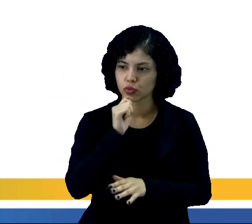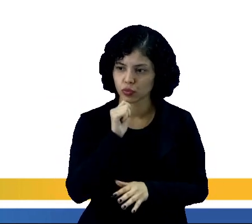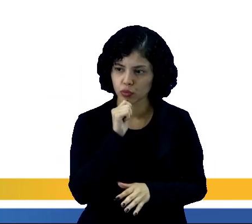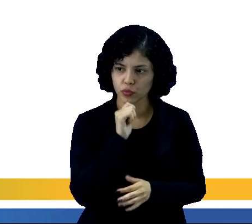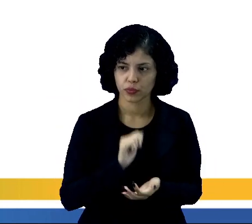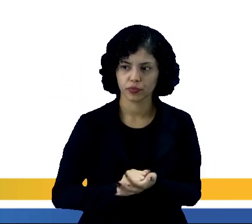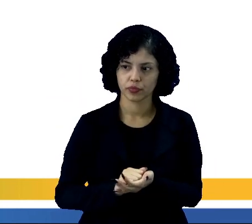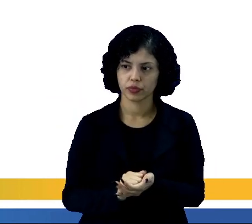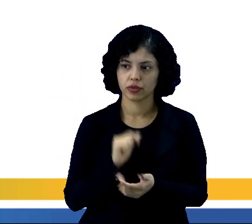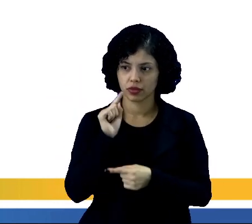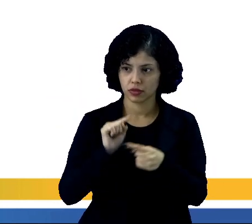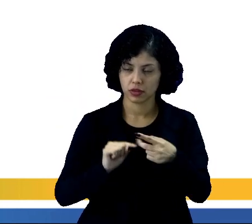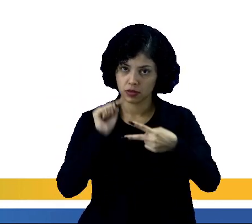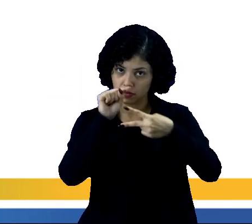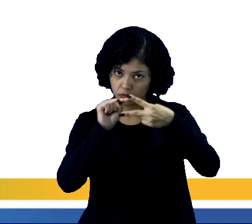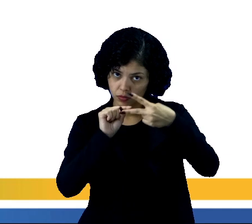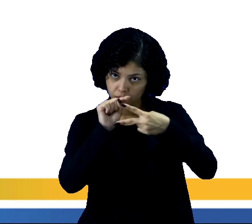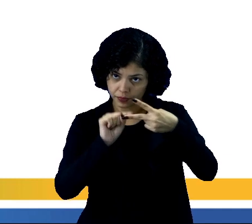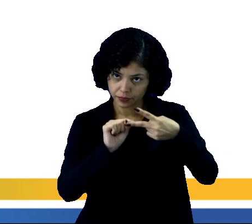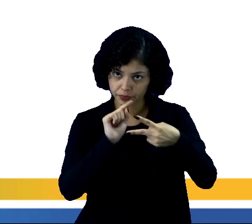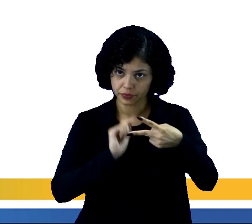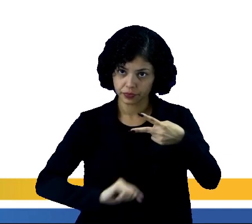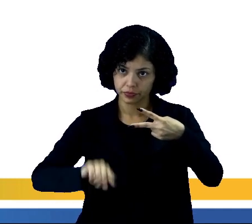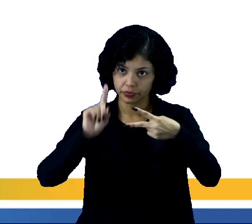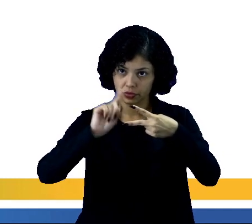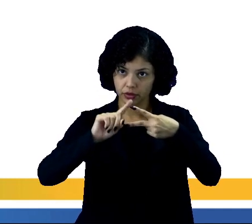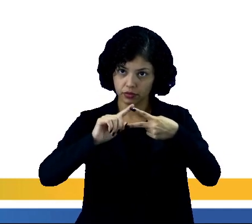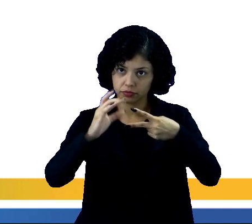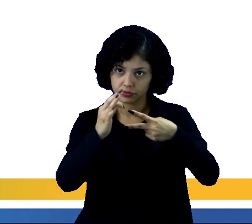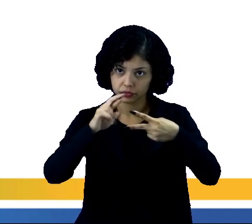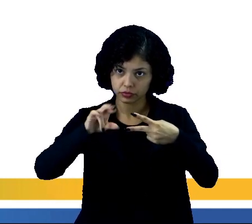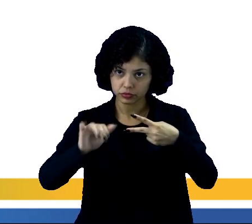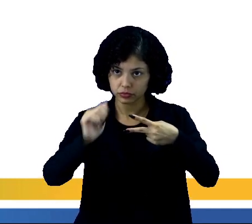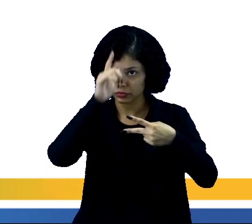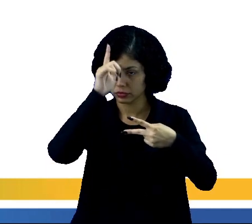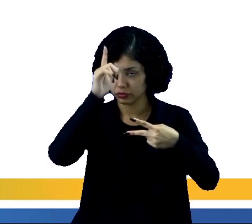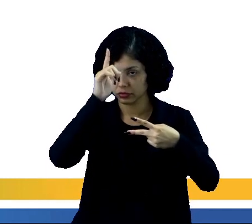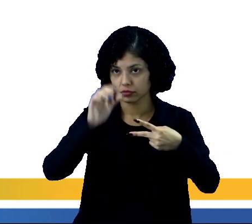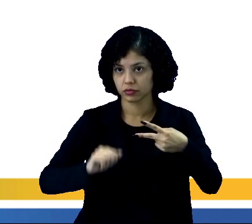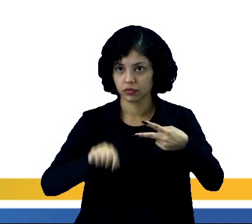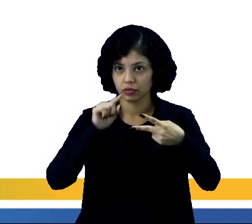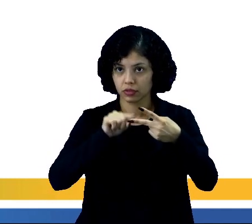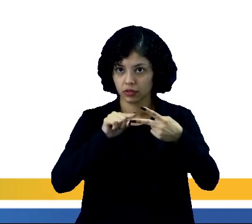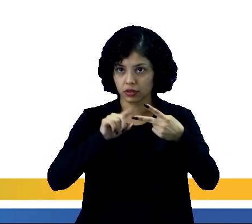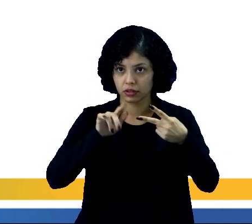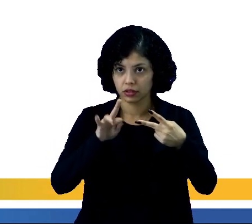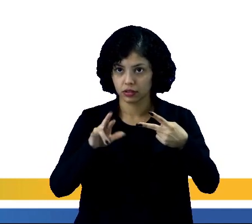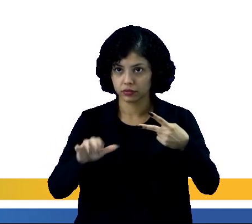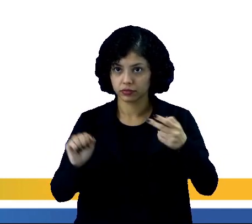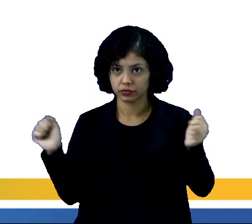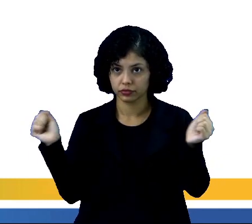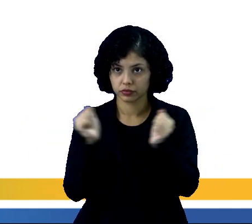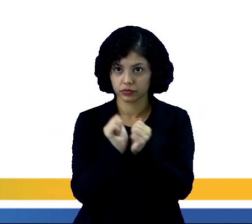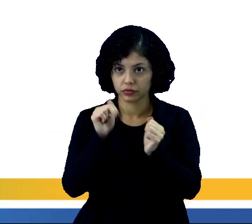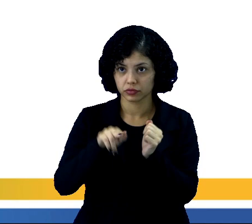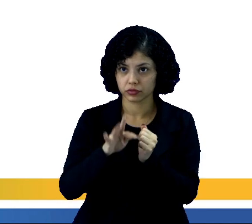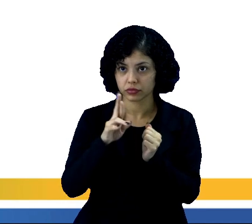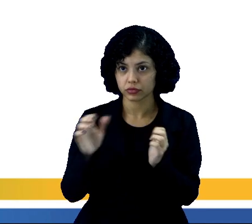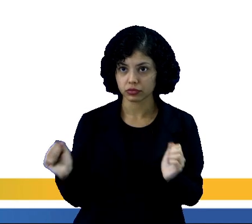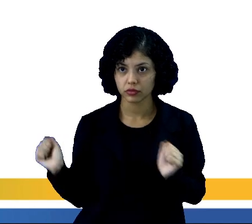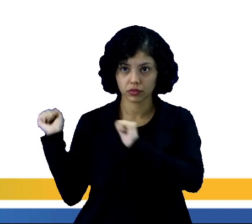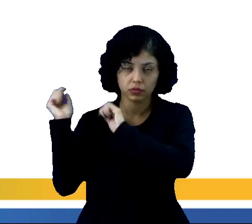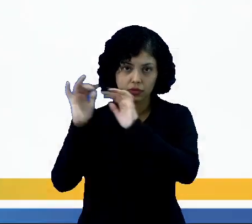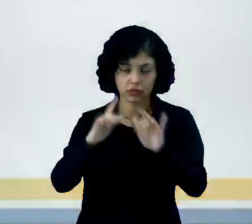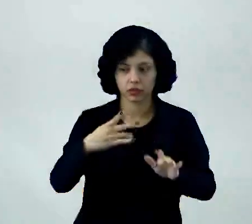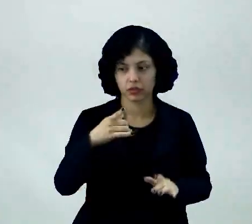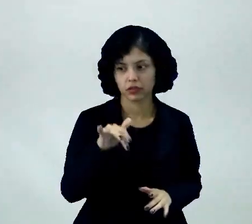Então, esse ataque foi dividido em duas frentes, Pelo oeste, a Alemanha invadiu a Polônia e no leste, a União Soviética também